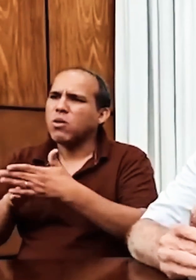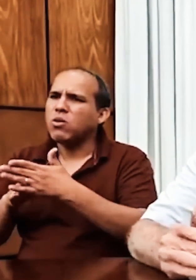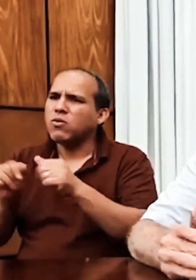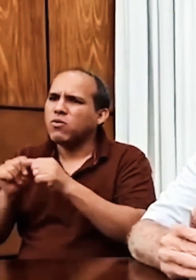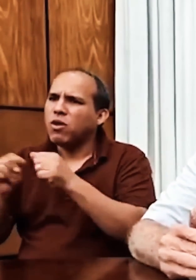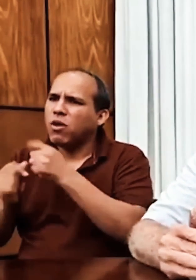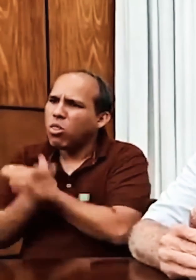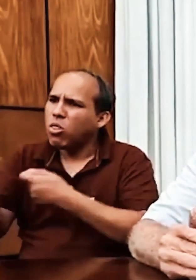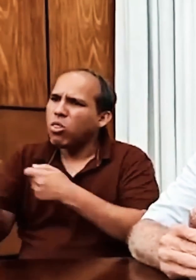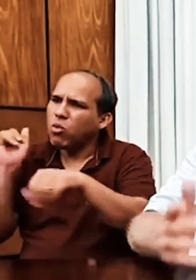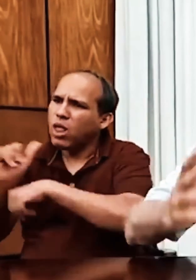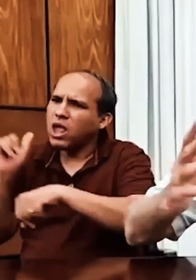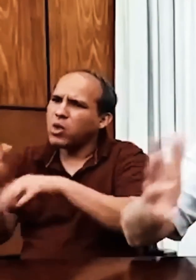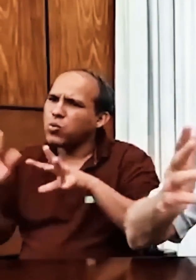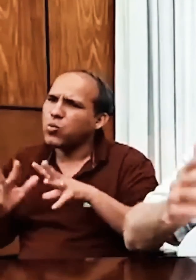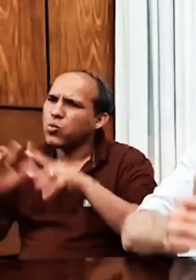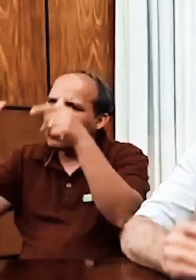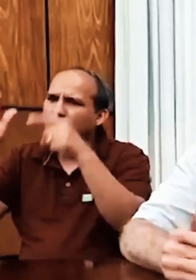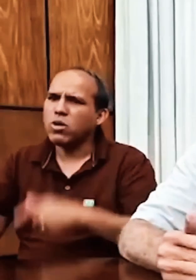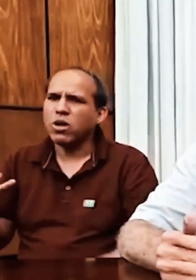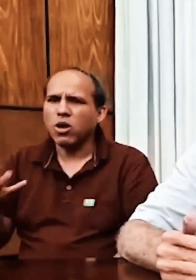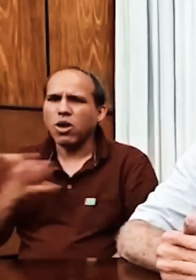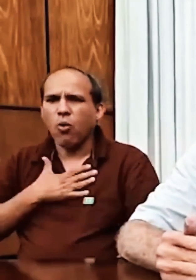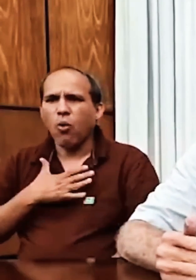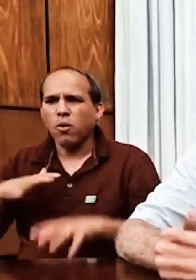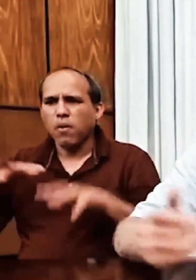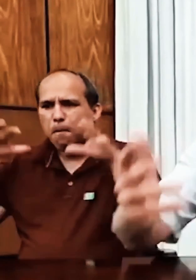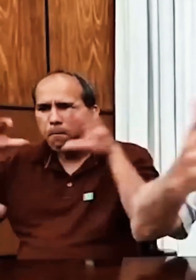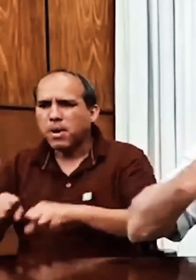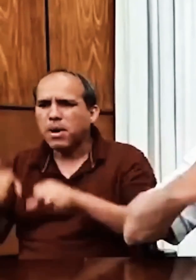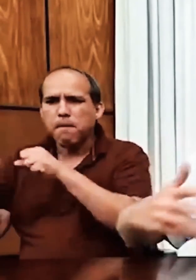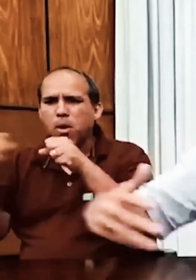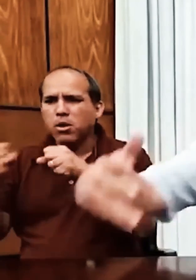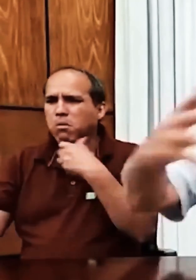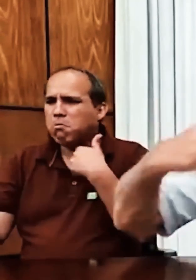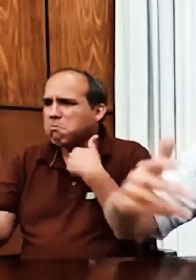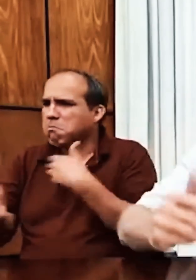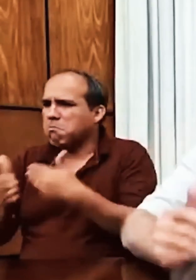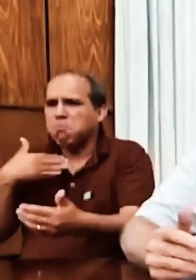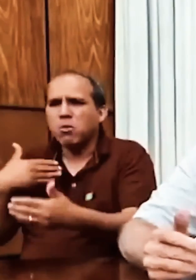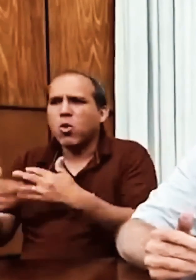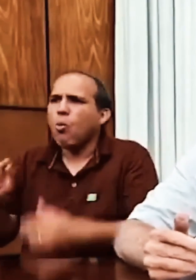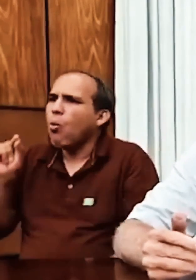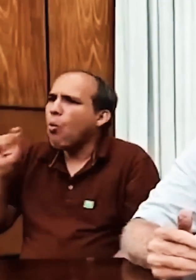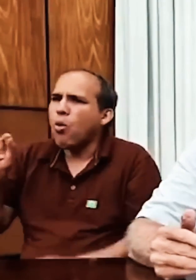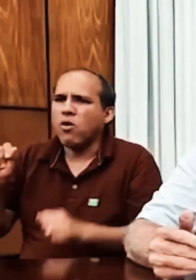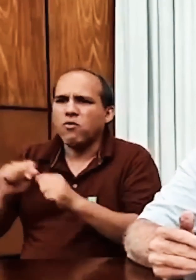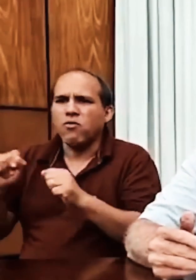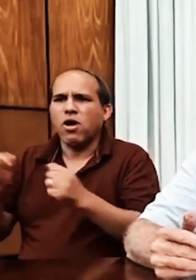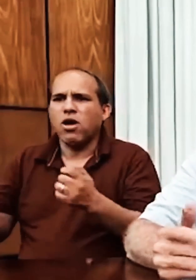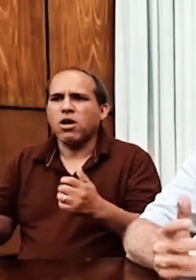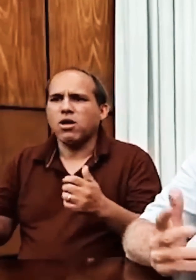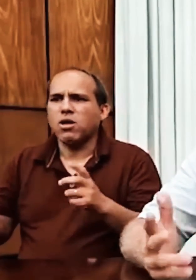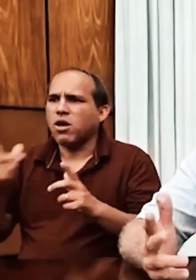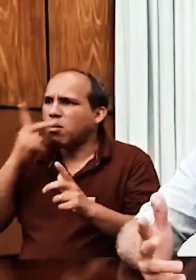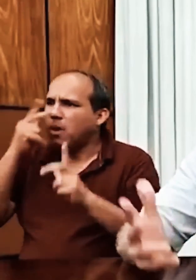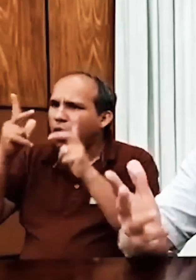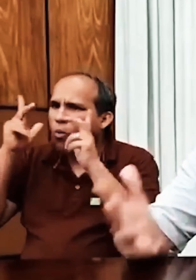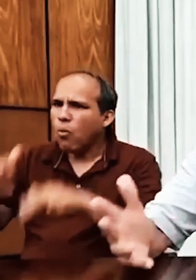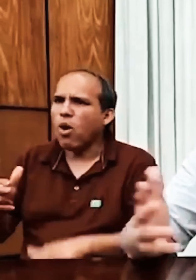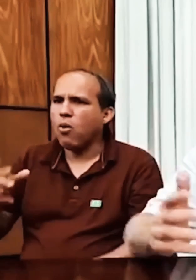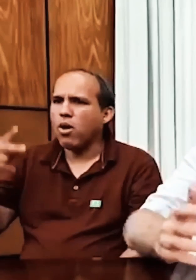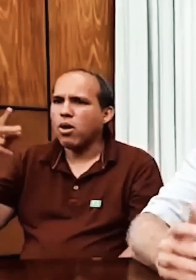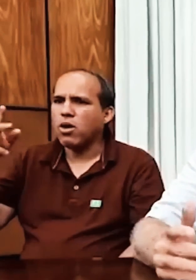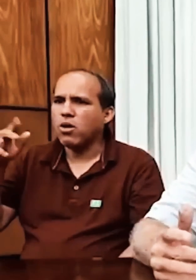preço. E fazer o quê em nosso Brasil? O que vinha acontecendo com outros países aqui na América do Sul? É isso